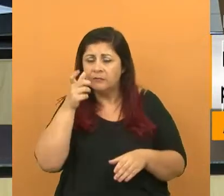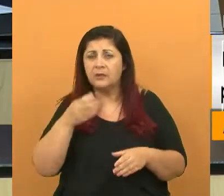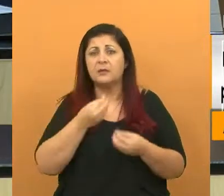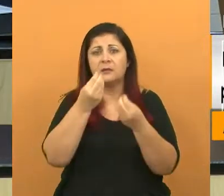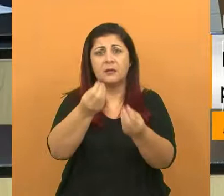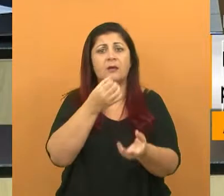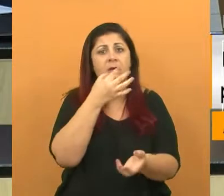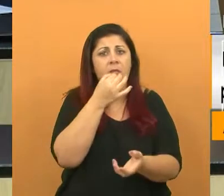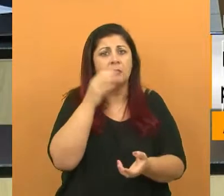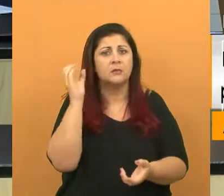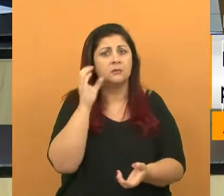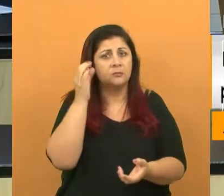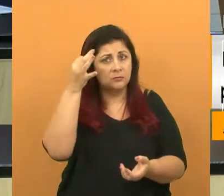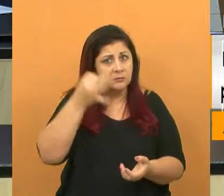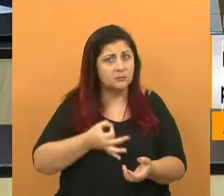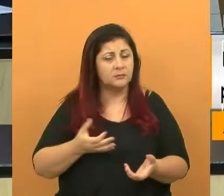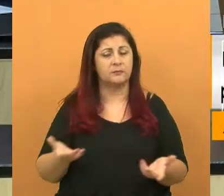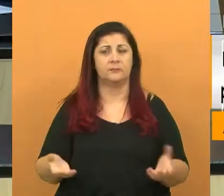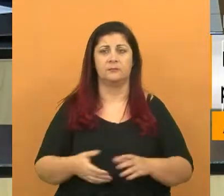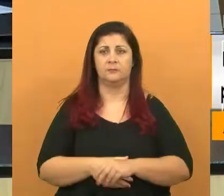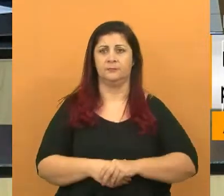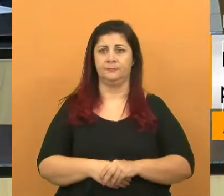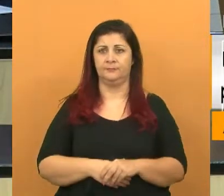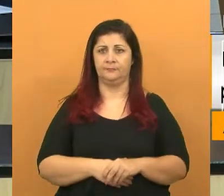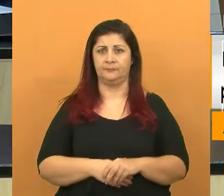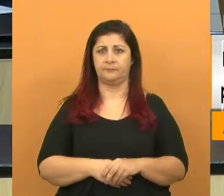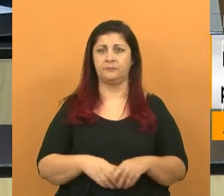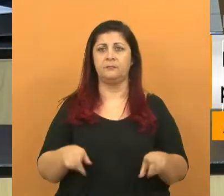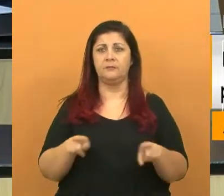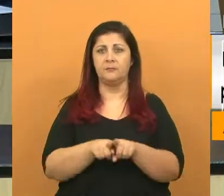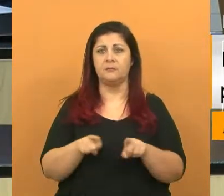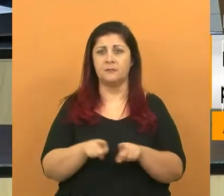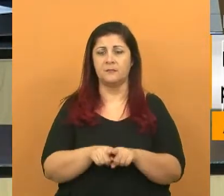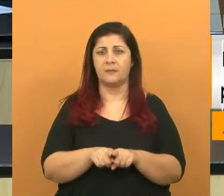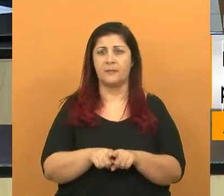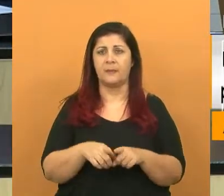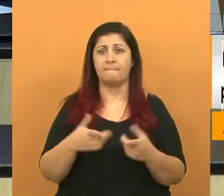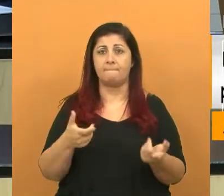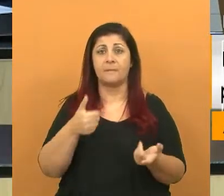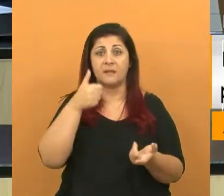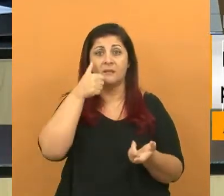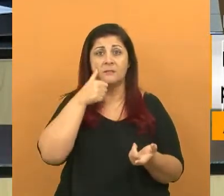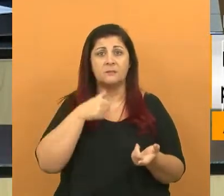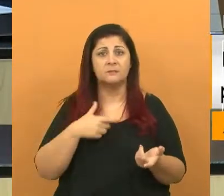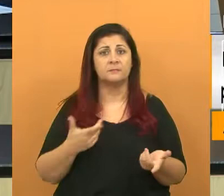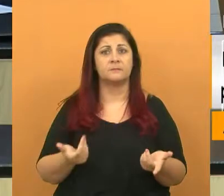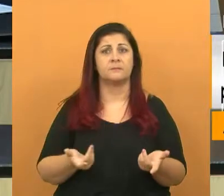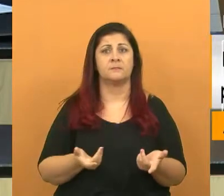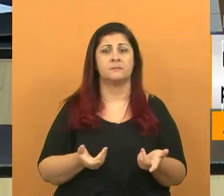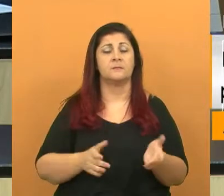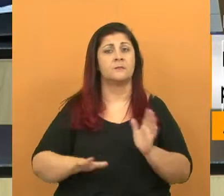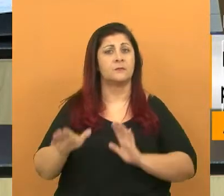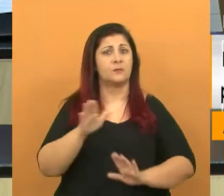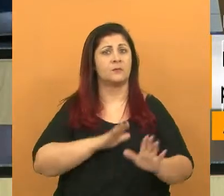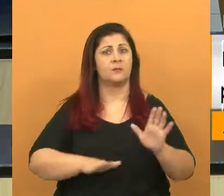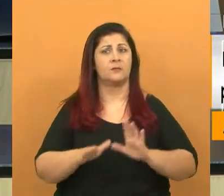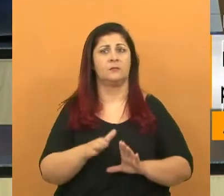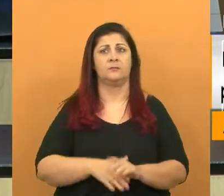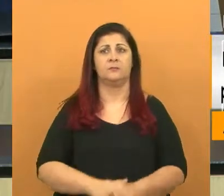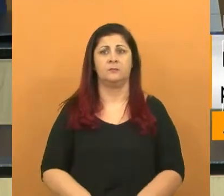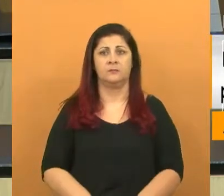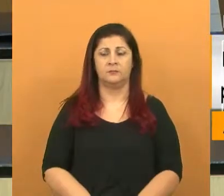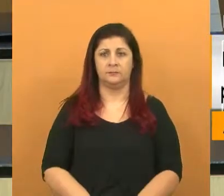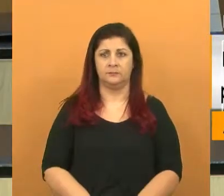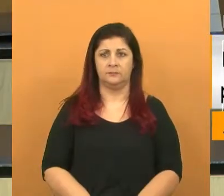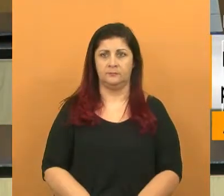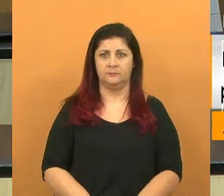e também buscar as suas comunicantes, que são as mulheres gestantes. Então, uma ação pontual que é feita ao homem,